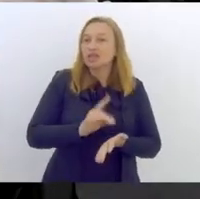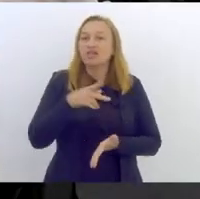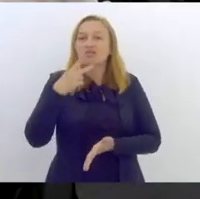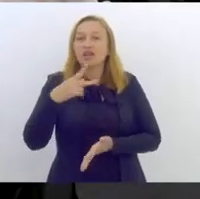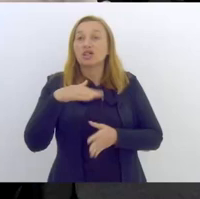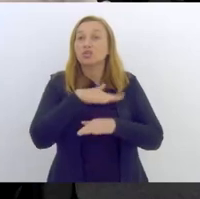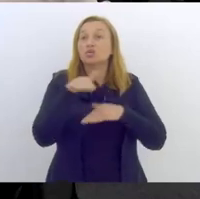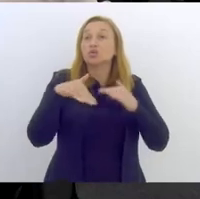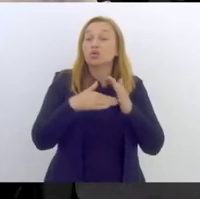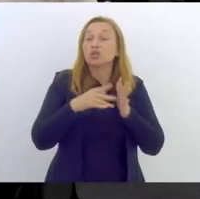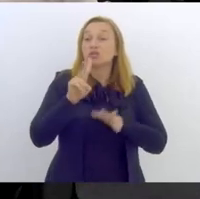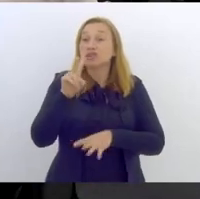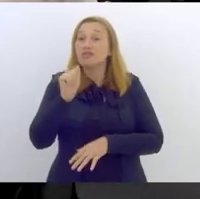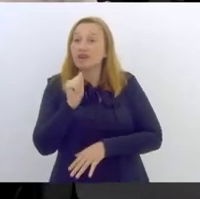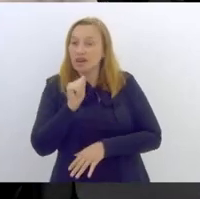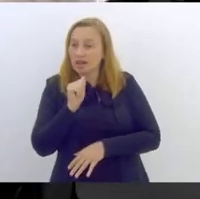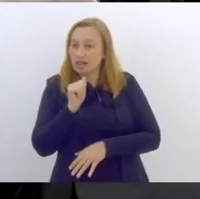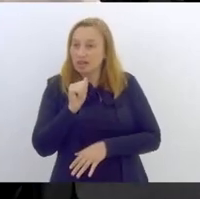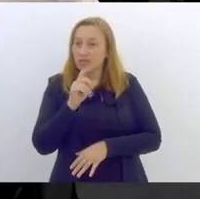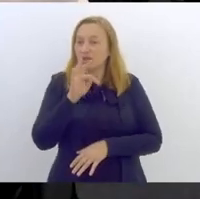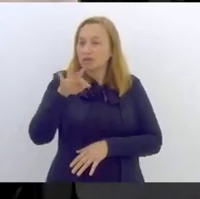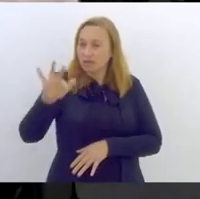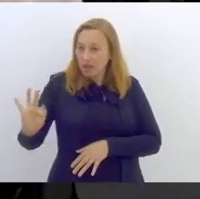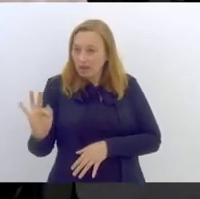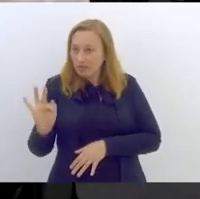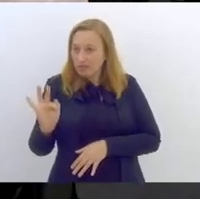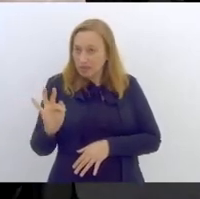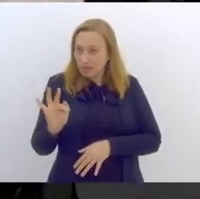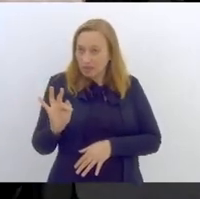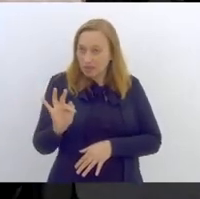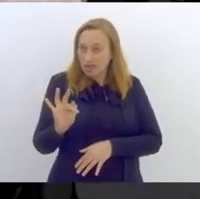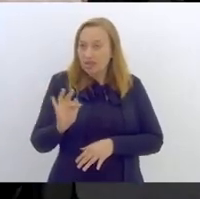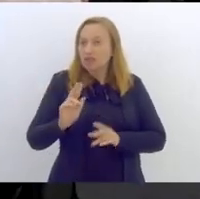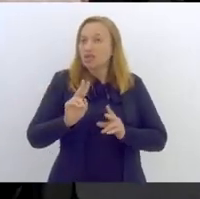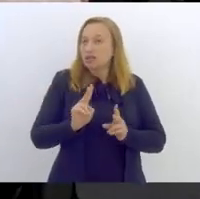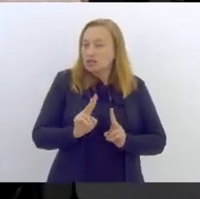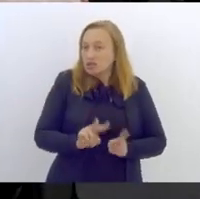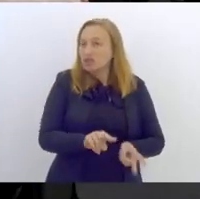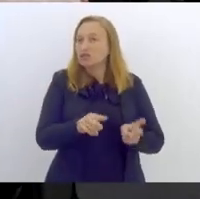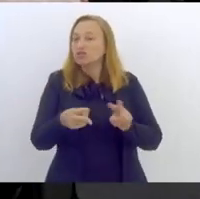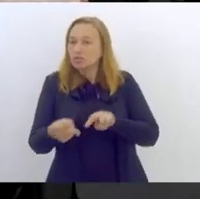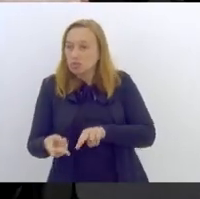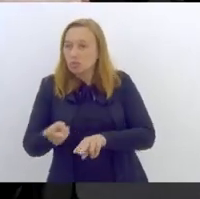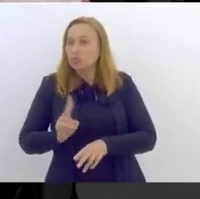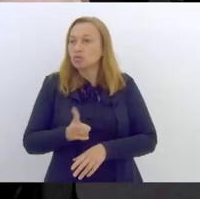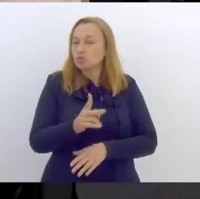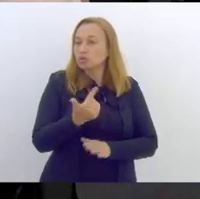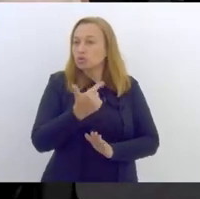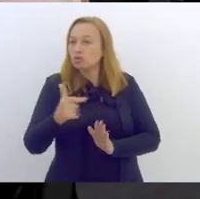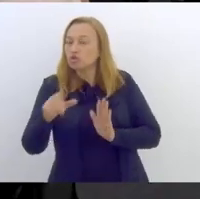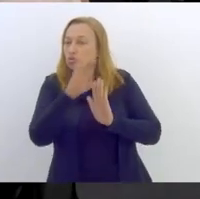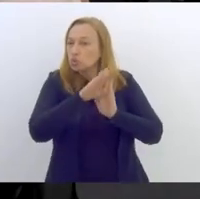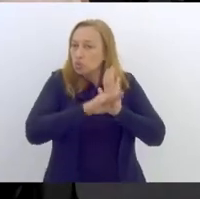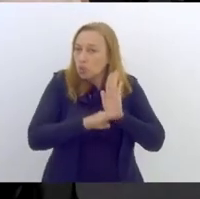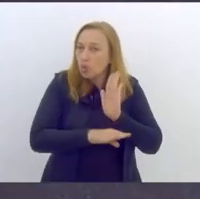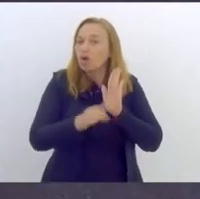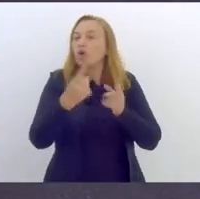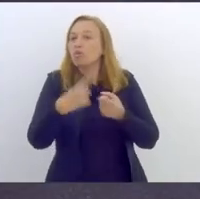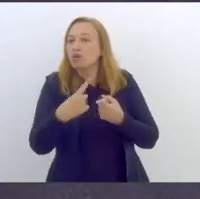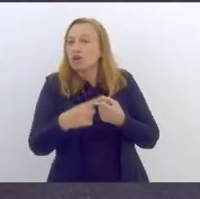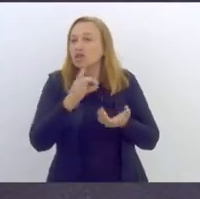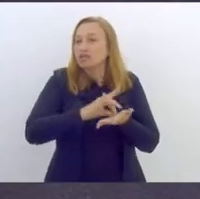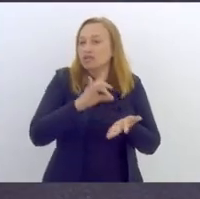sobre o total de vagas previstas para o TAF não aditivo que está em andamento até eu falei que ainda não tinha o cronograma porque na verdade